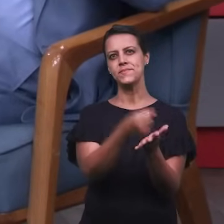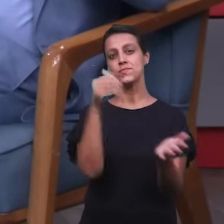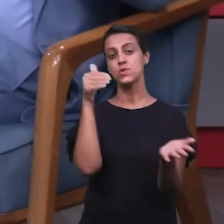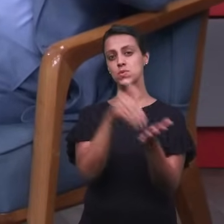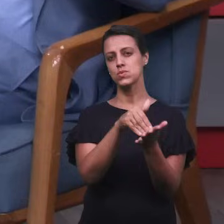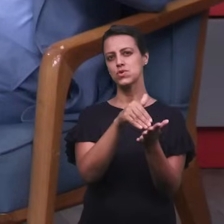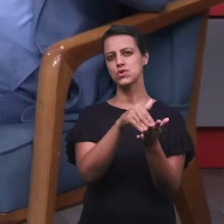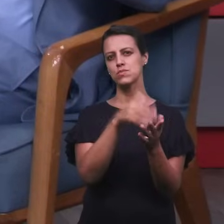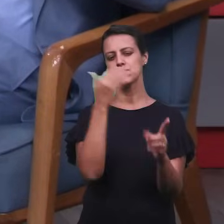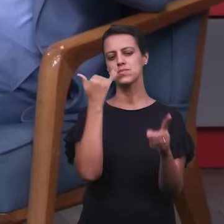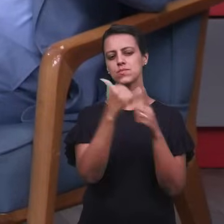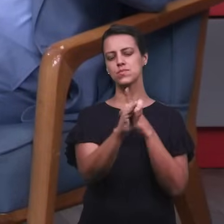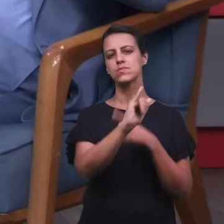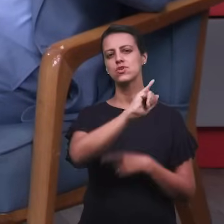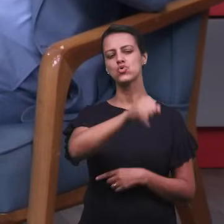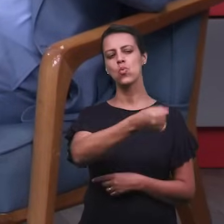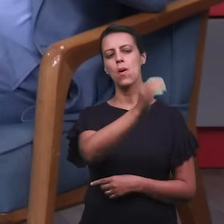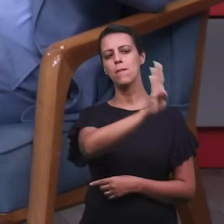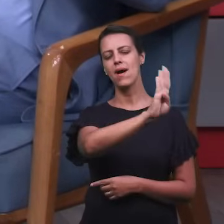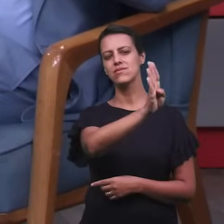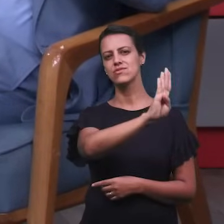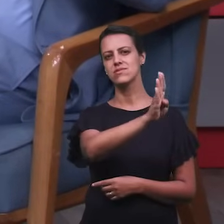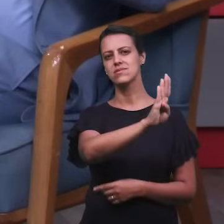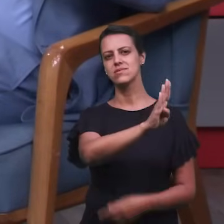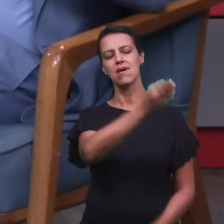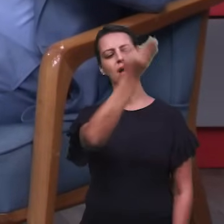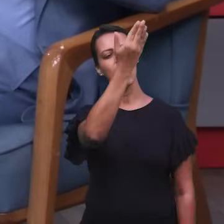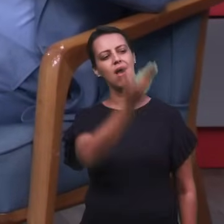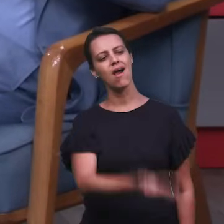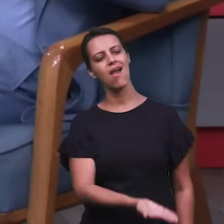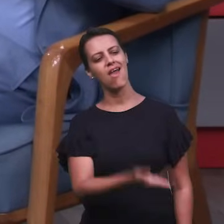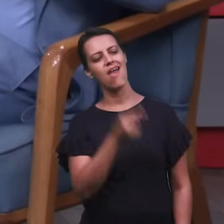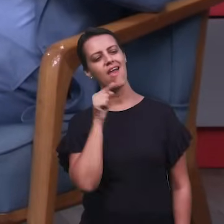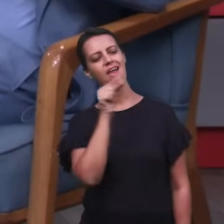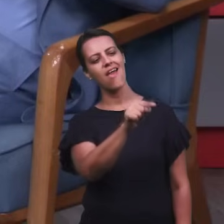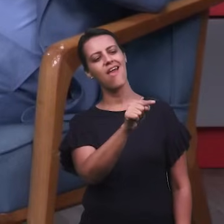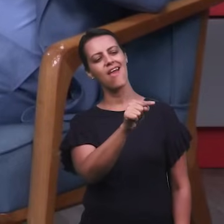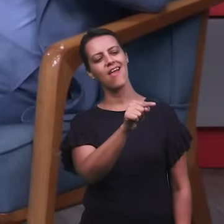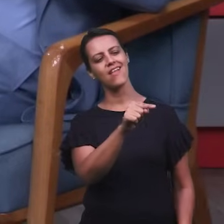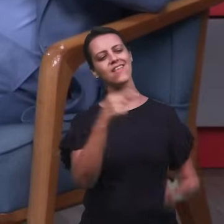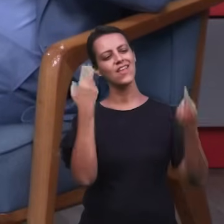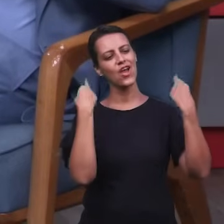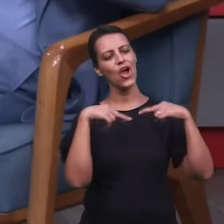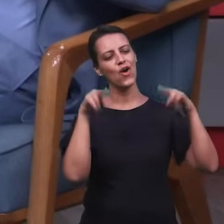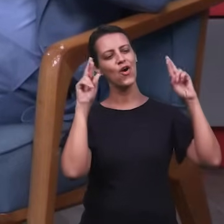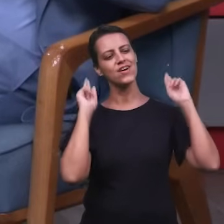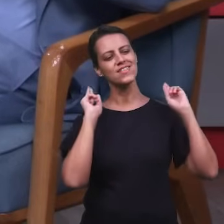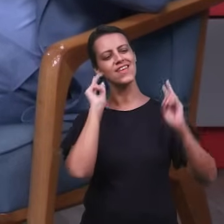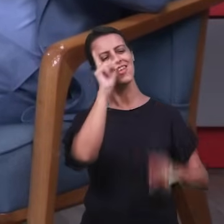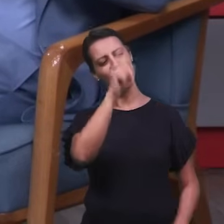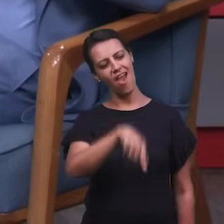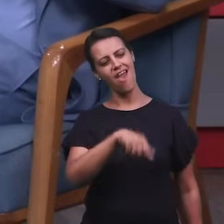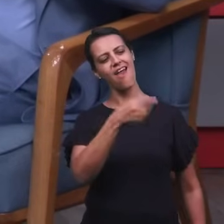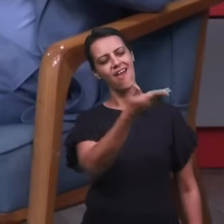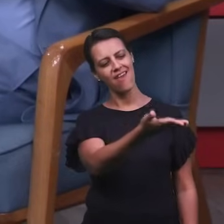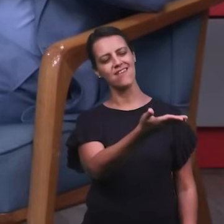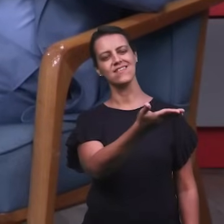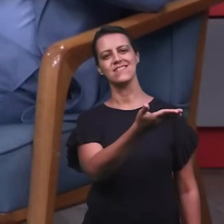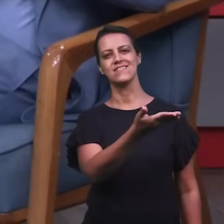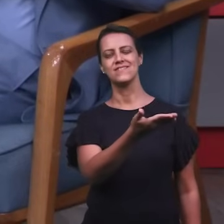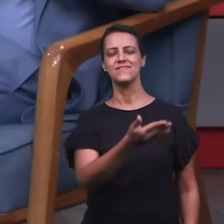O último profeta do Velho Testamento, João Batista, olha para ele e diz: ele é o